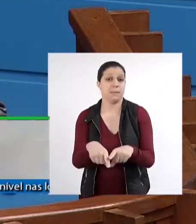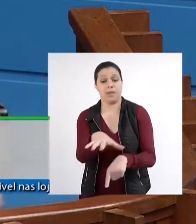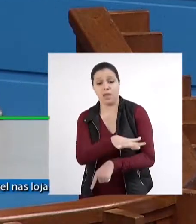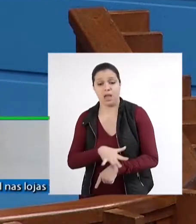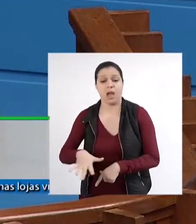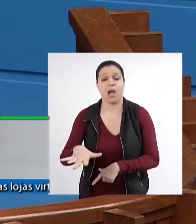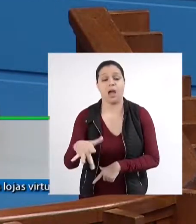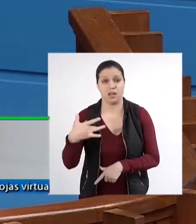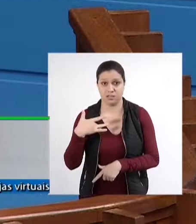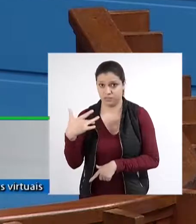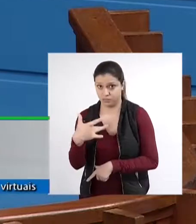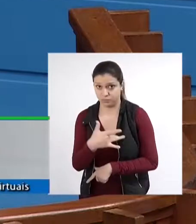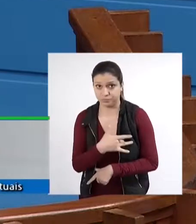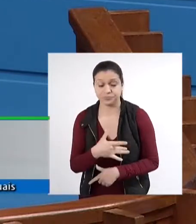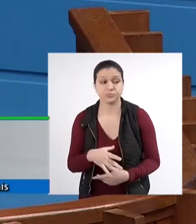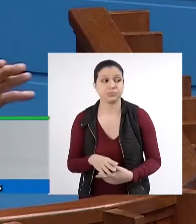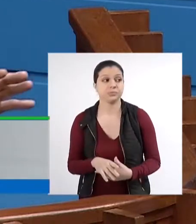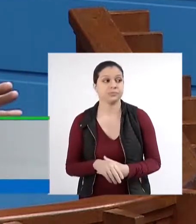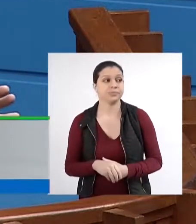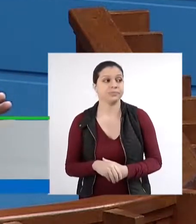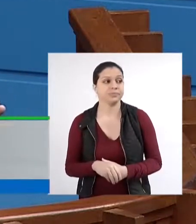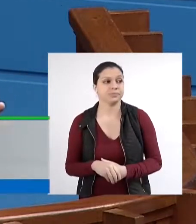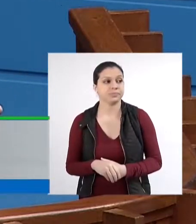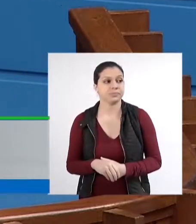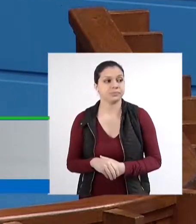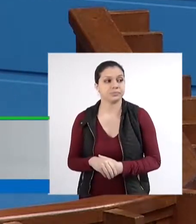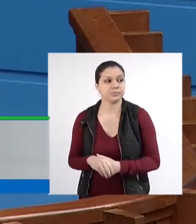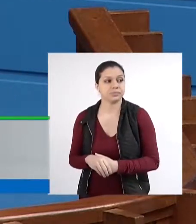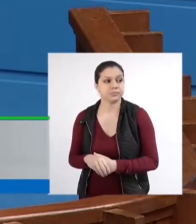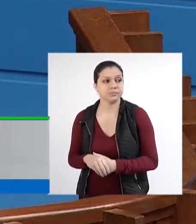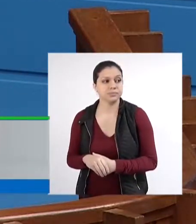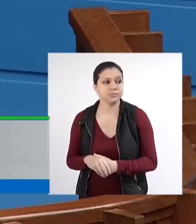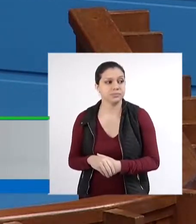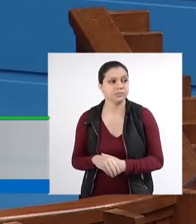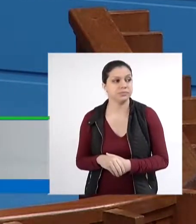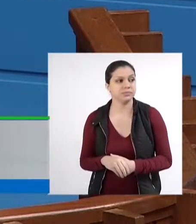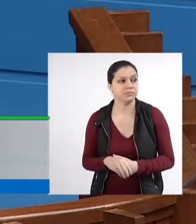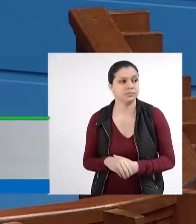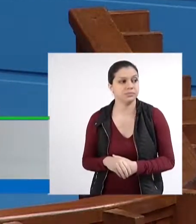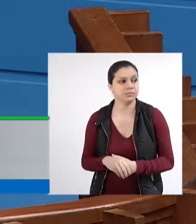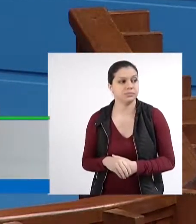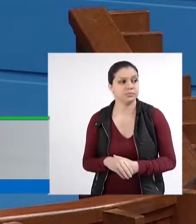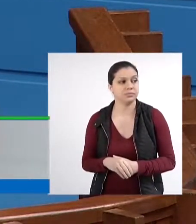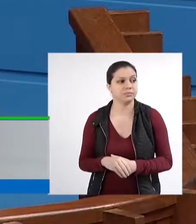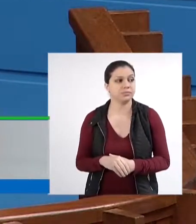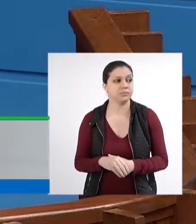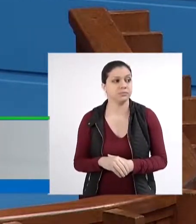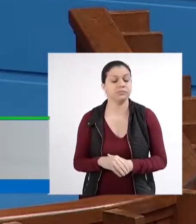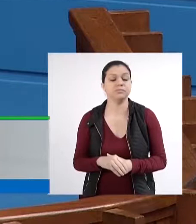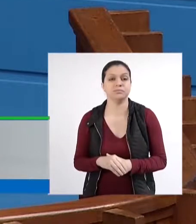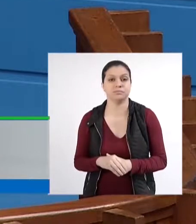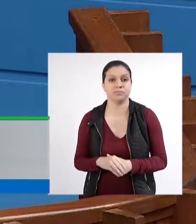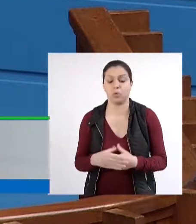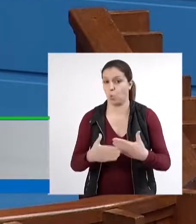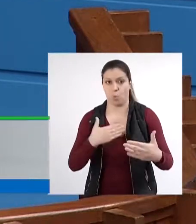nós necessitamos também, enfim, seja qual for a área, qual for o